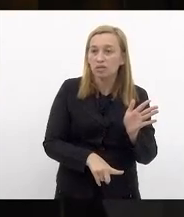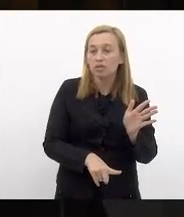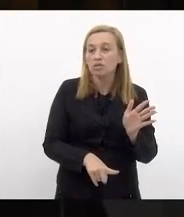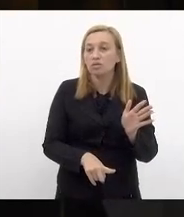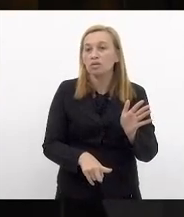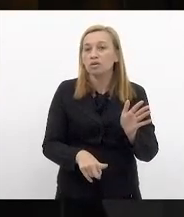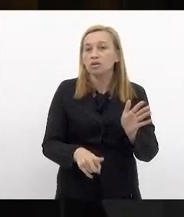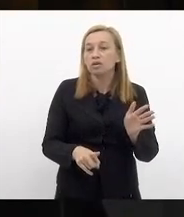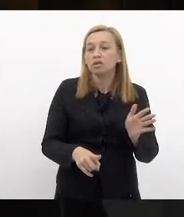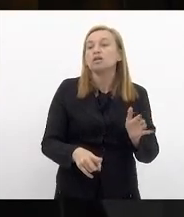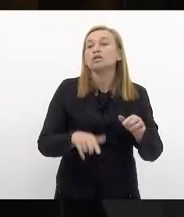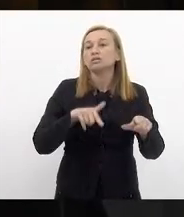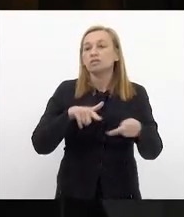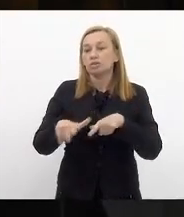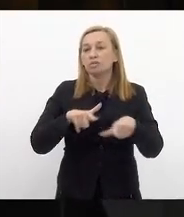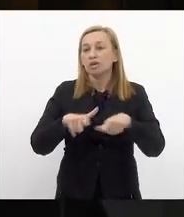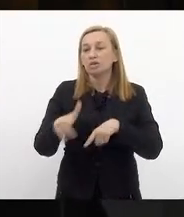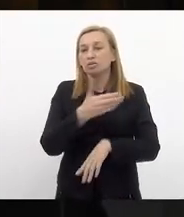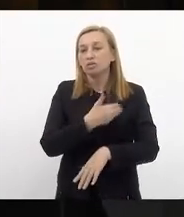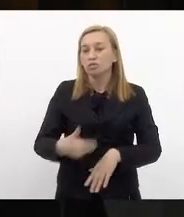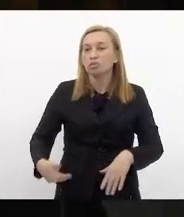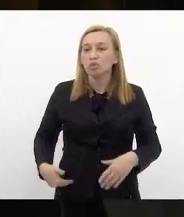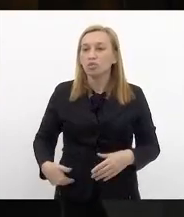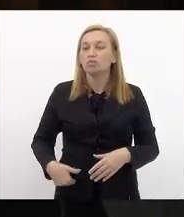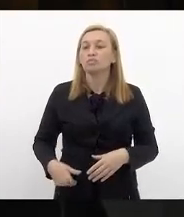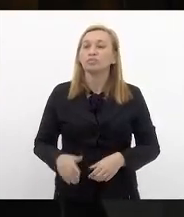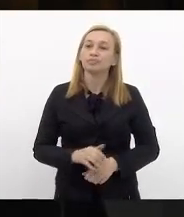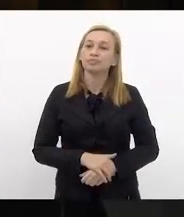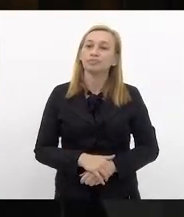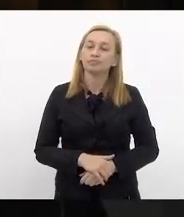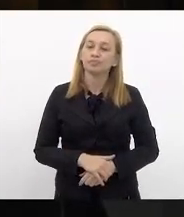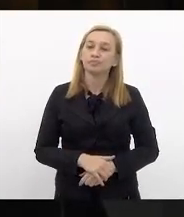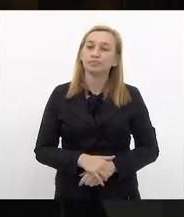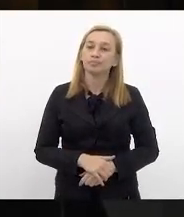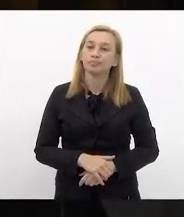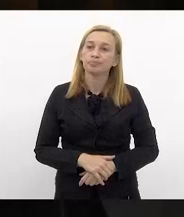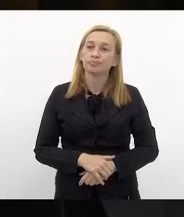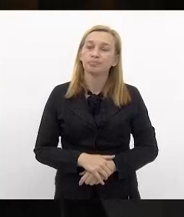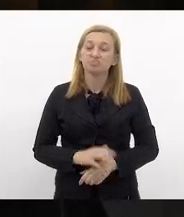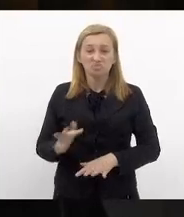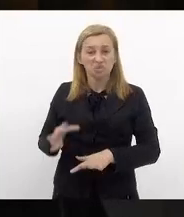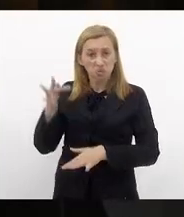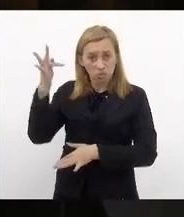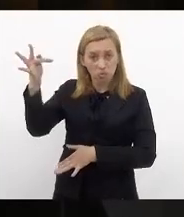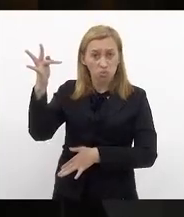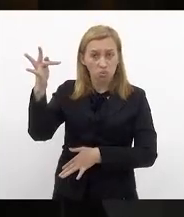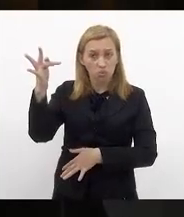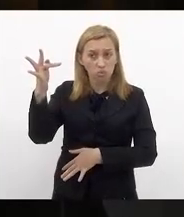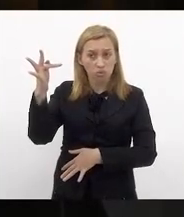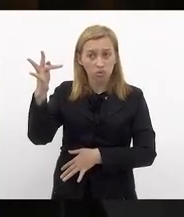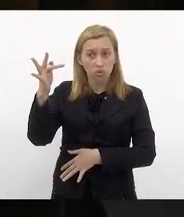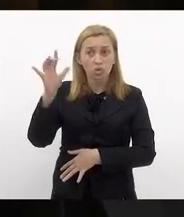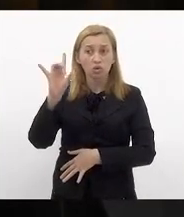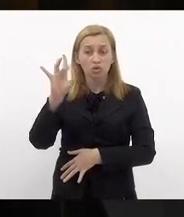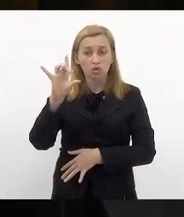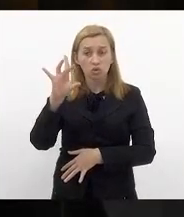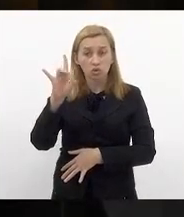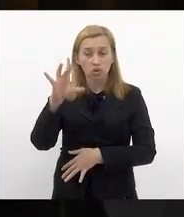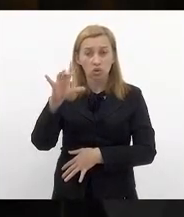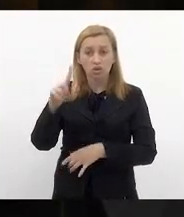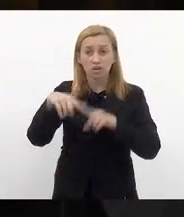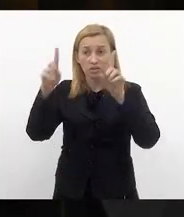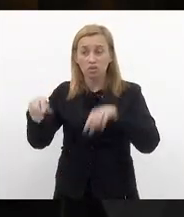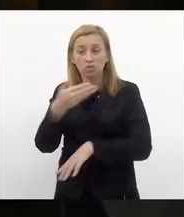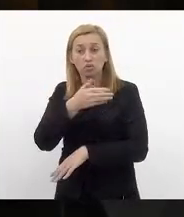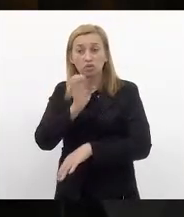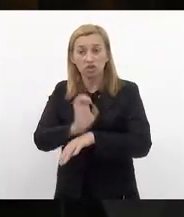dos servidores do Estado do Rio de Janeiro a condições em que, no futuro, só queira ser servidor do Estado do Rio de